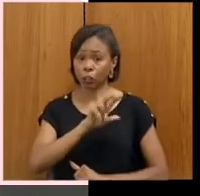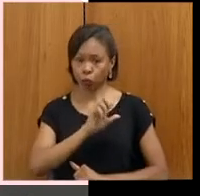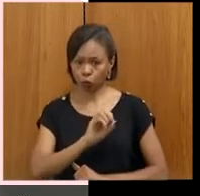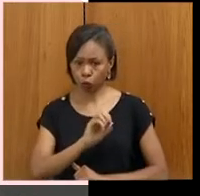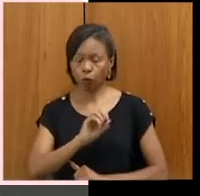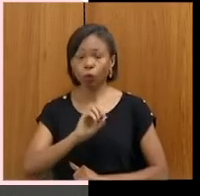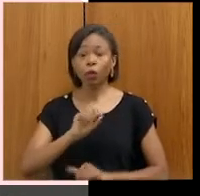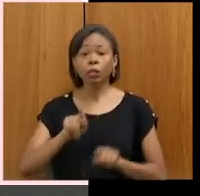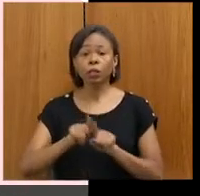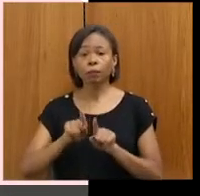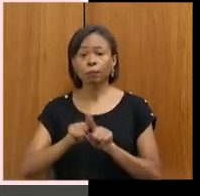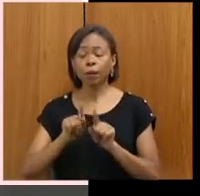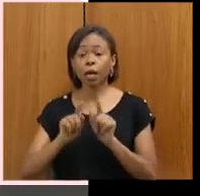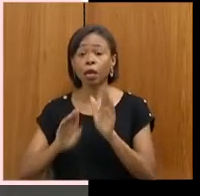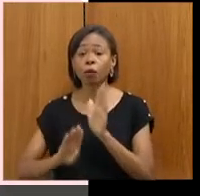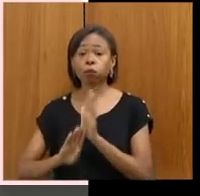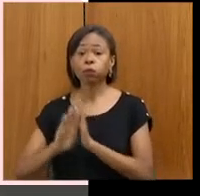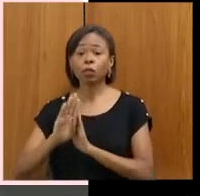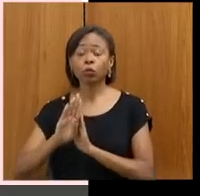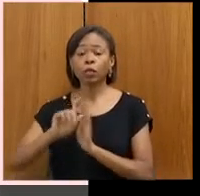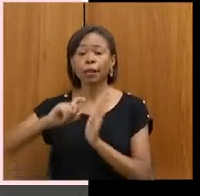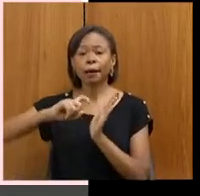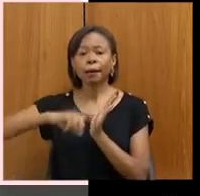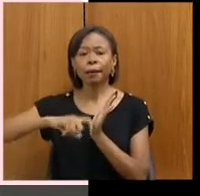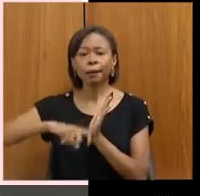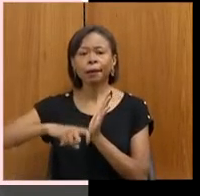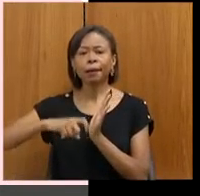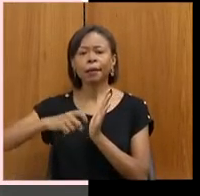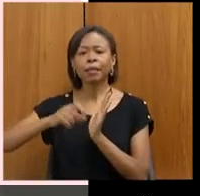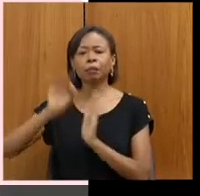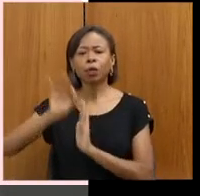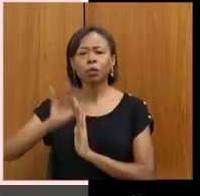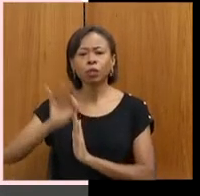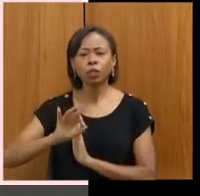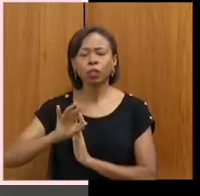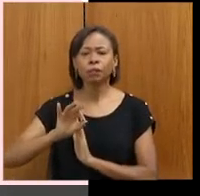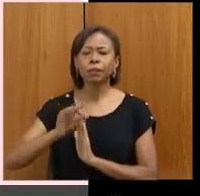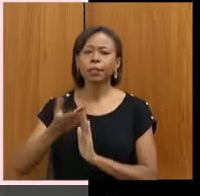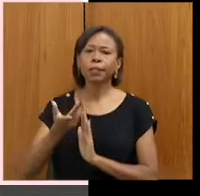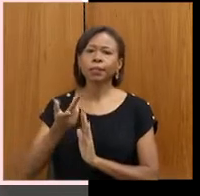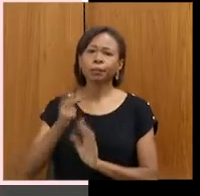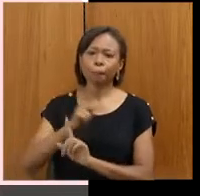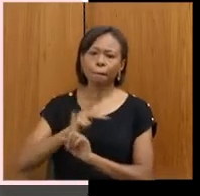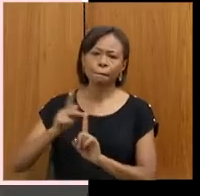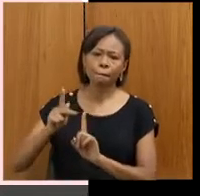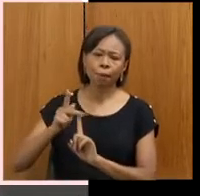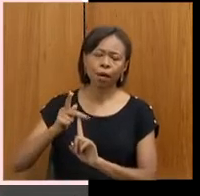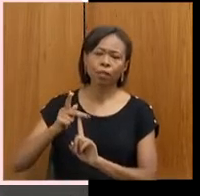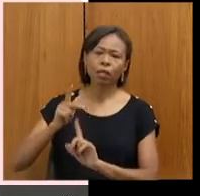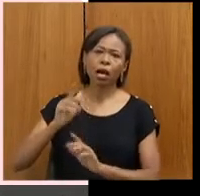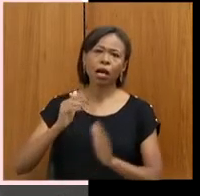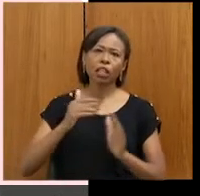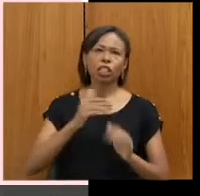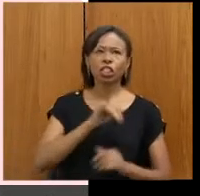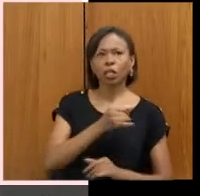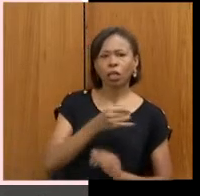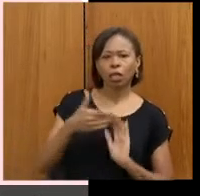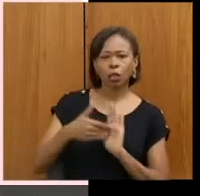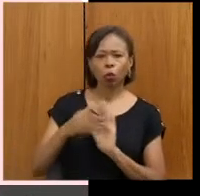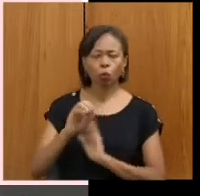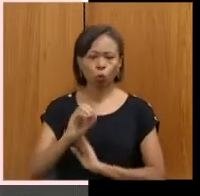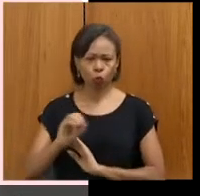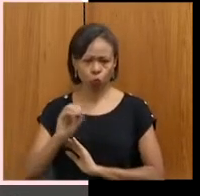de aumento em função do aumento da alíquota de contribuição previdenciária até o momento Janeiro outubro desse ano de